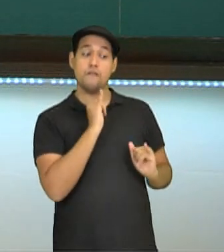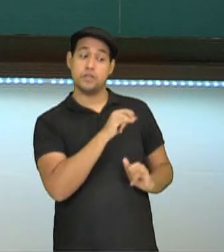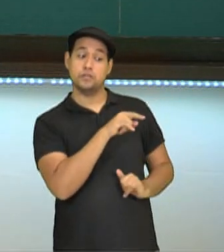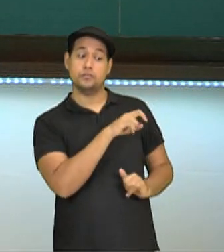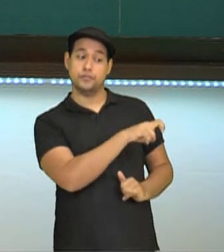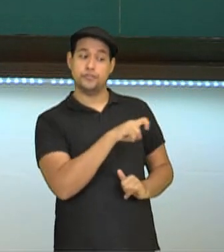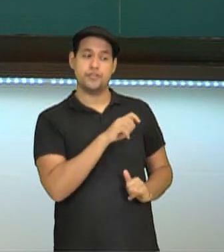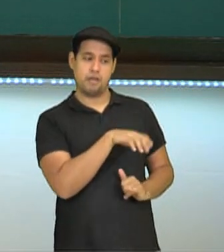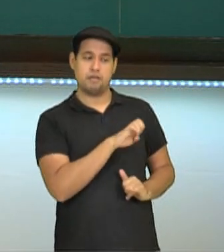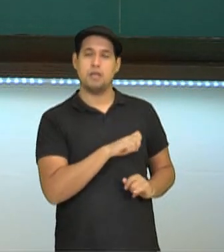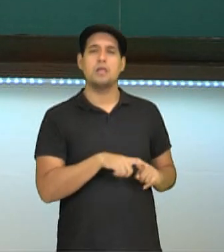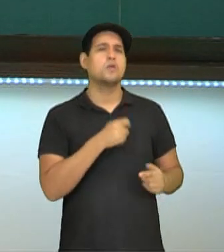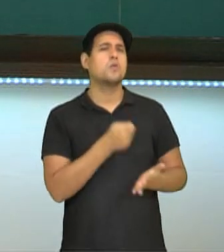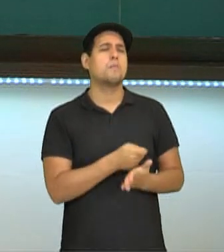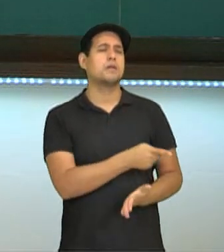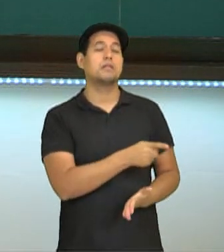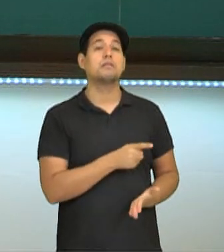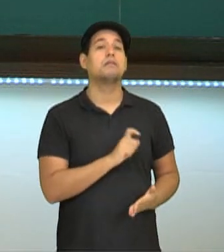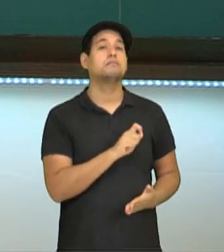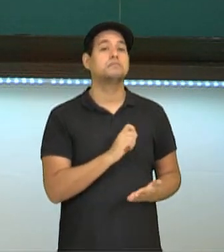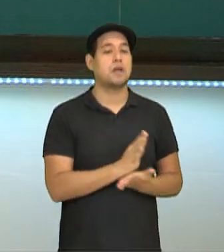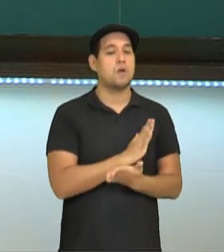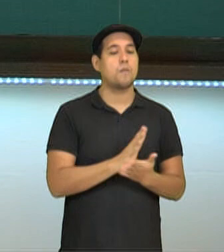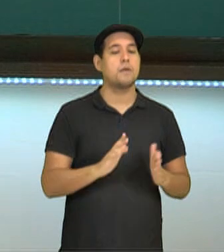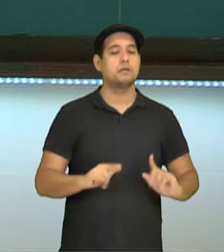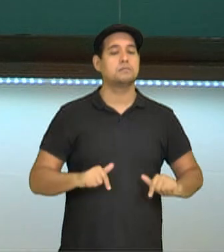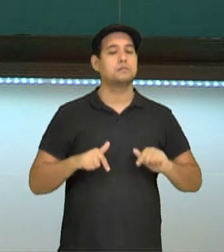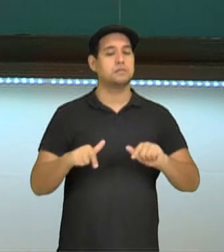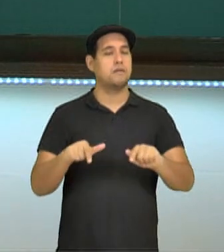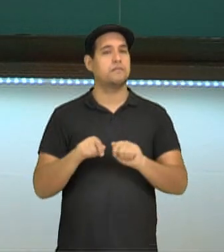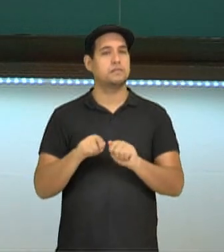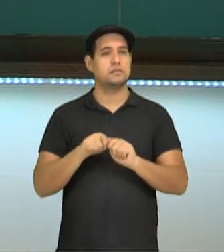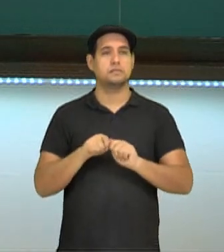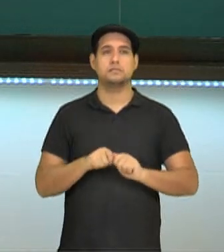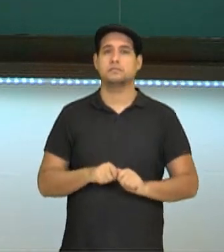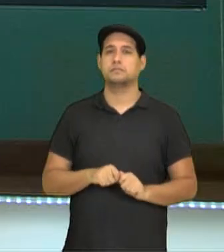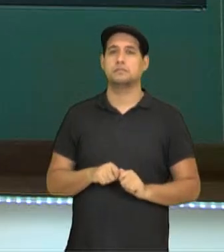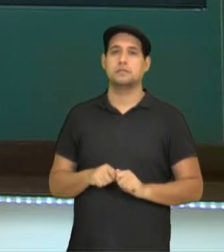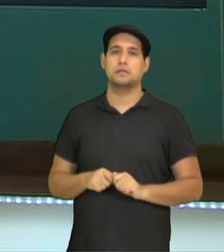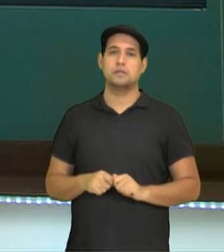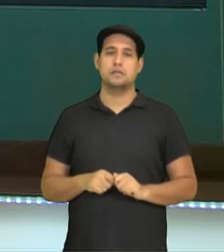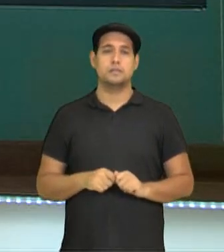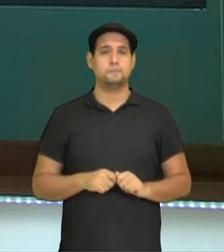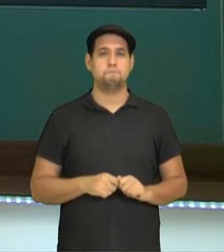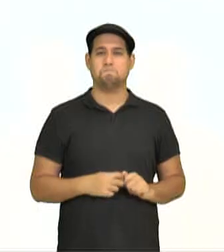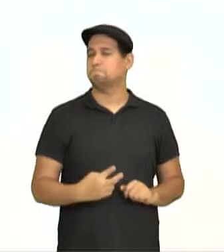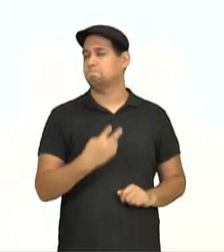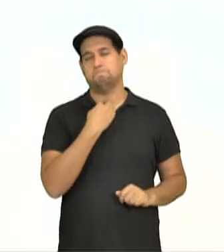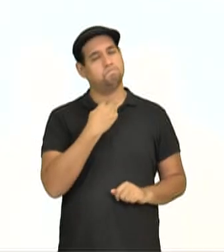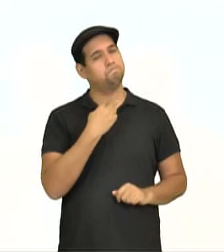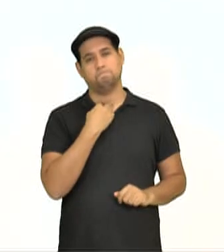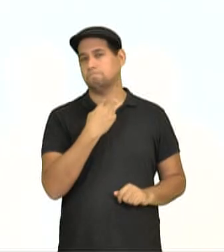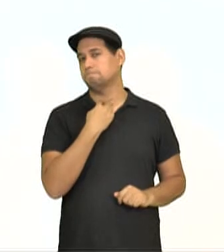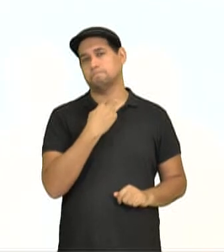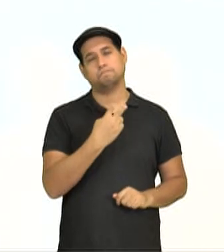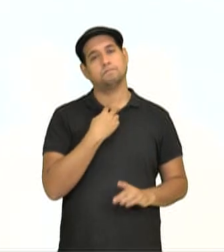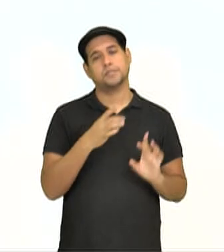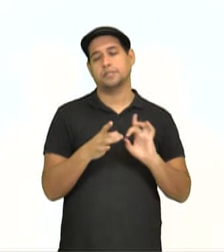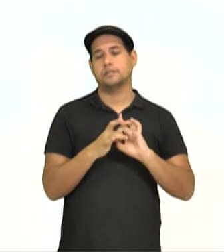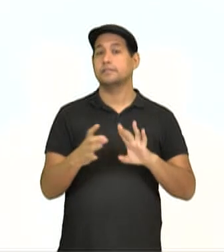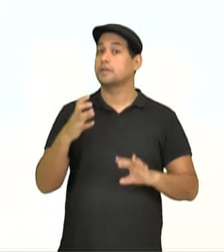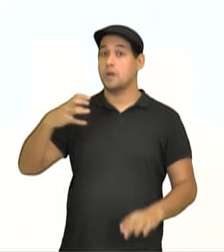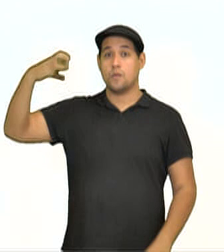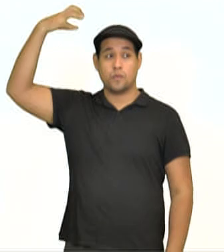eu estou obrigando ele a algumas ações. Olha só. Não é permitido deixar o rei